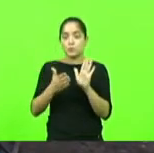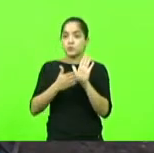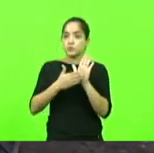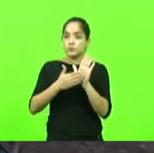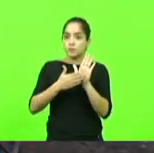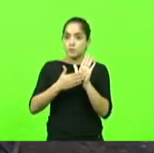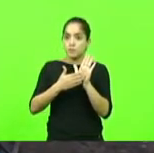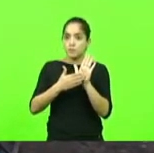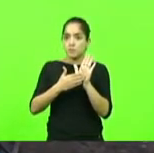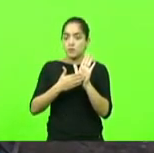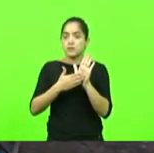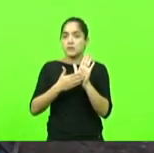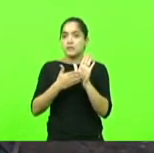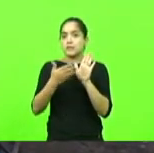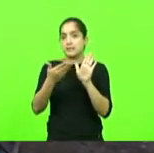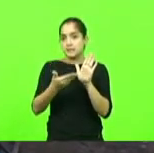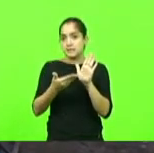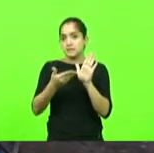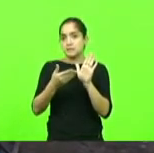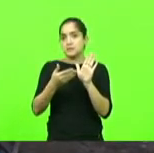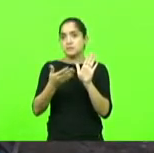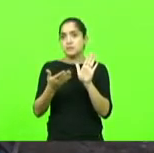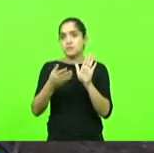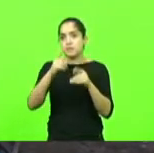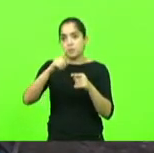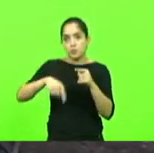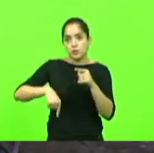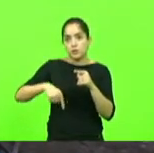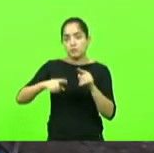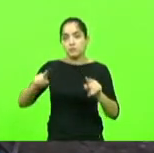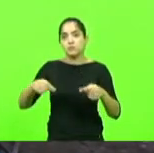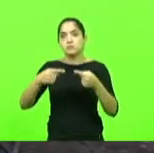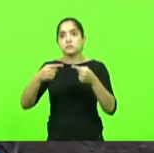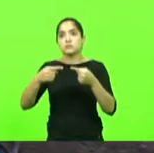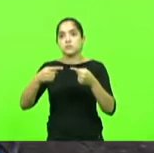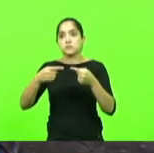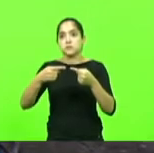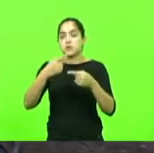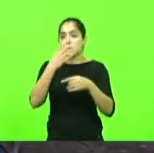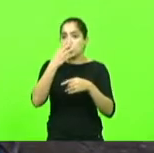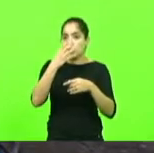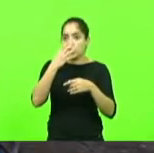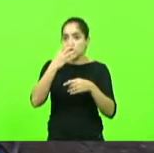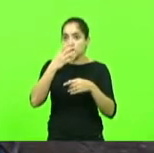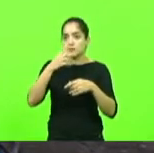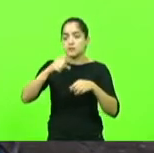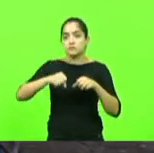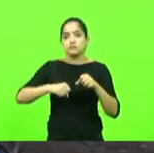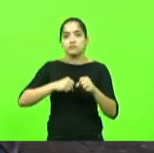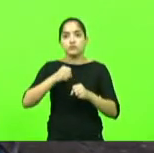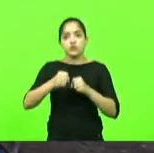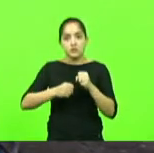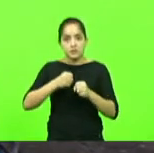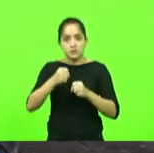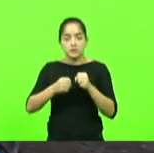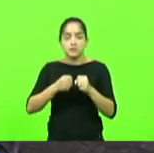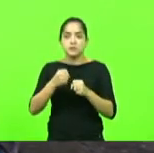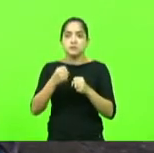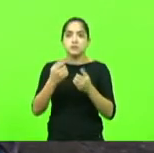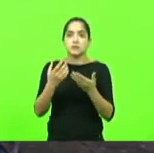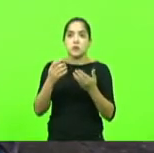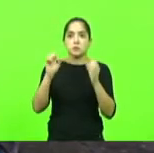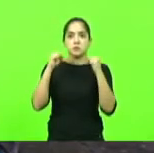coisa. Esse projeto, por exemplo, ele proíbe a realização de competições de corridas de cães. Ou atividades